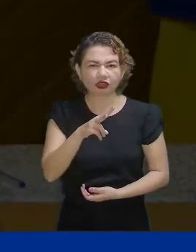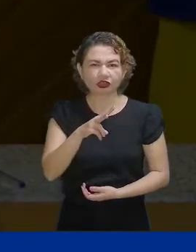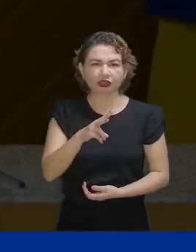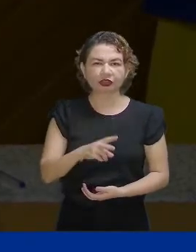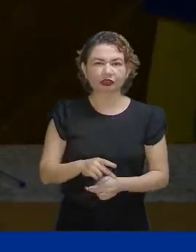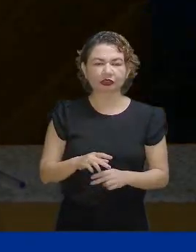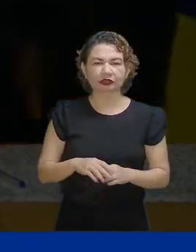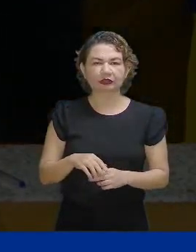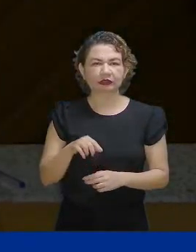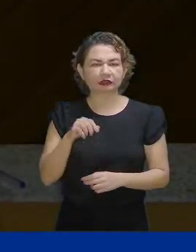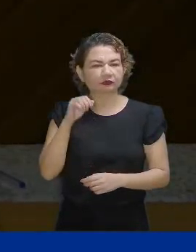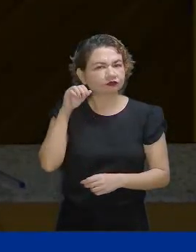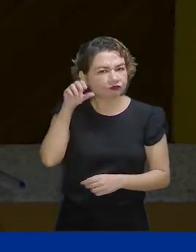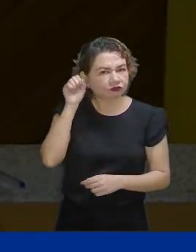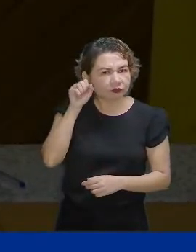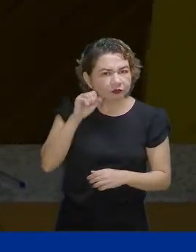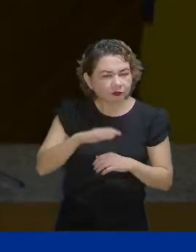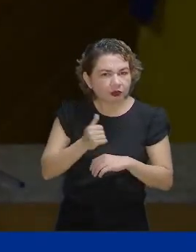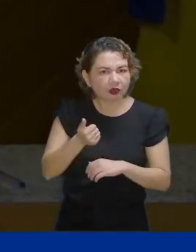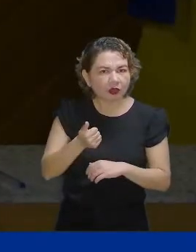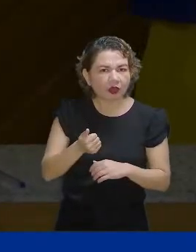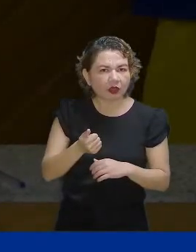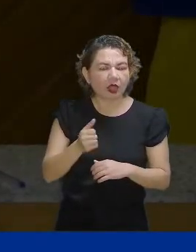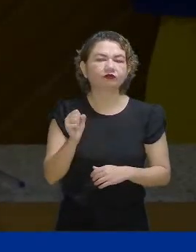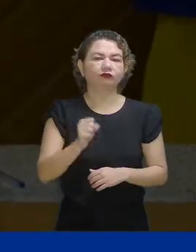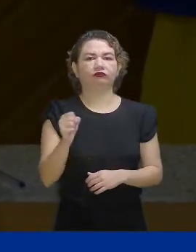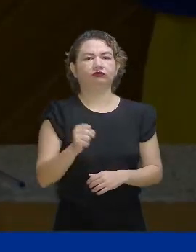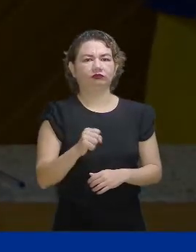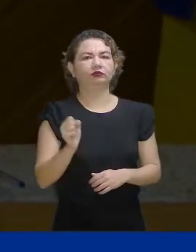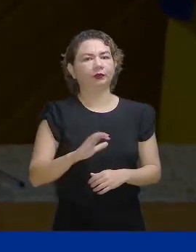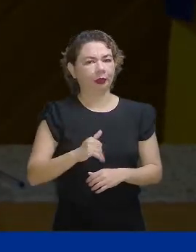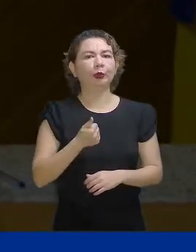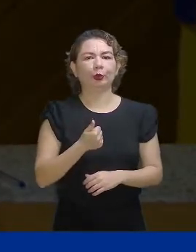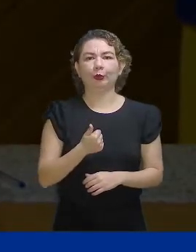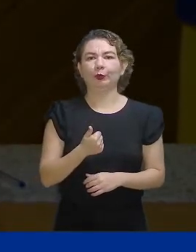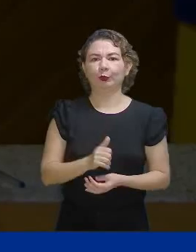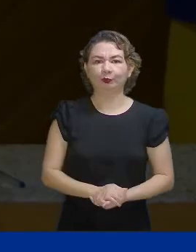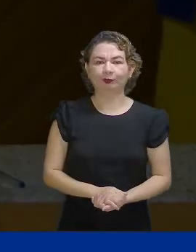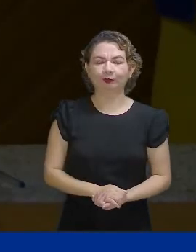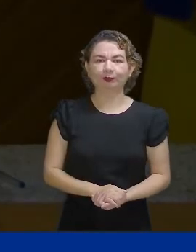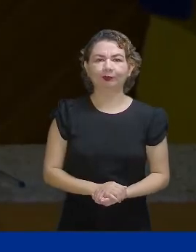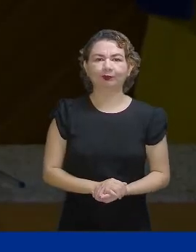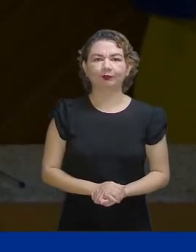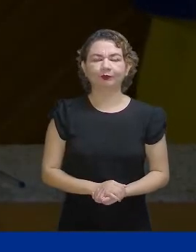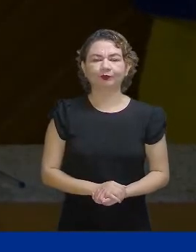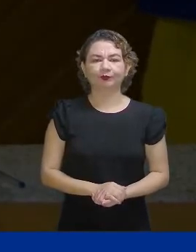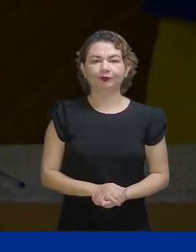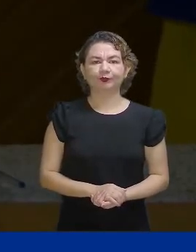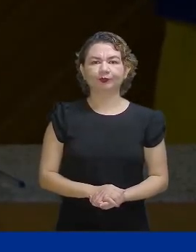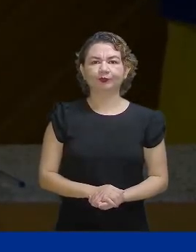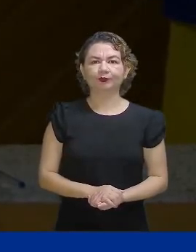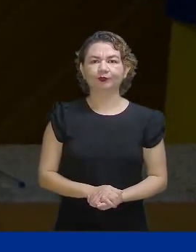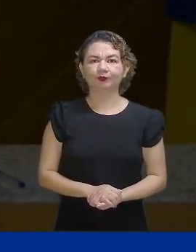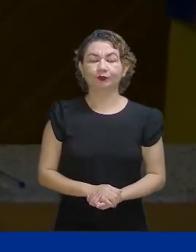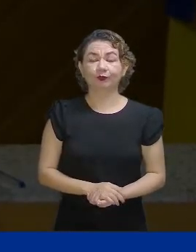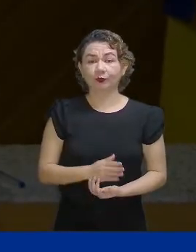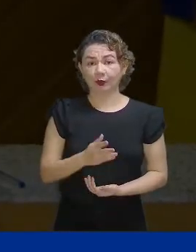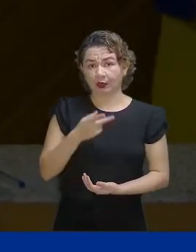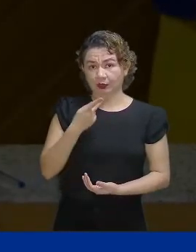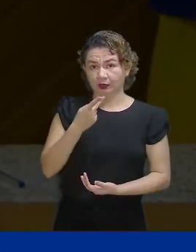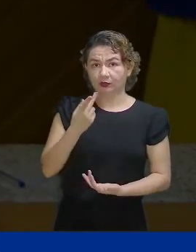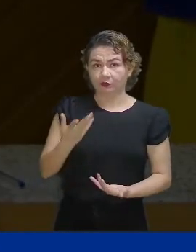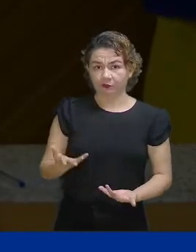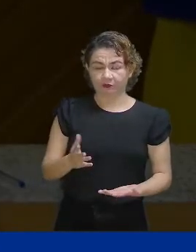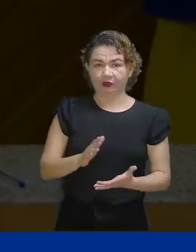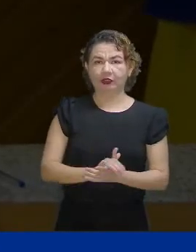do... Posso sim. Está melhor agora? Isso, melhorou. Tá certo. Mas, o senhor disse